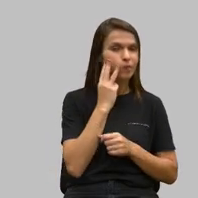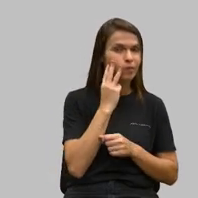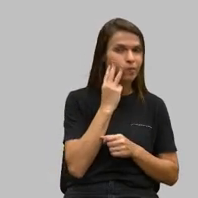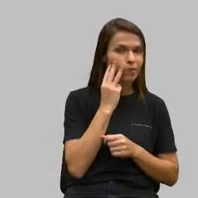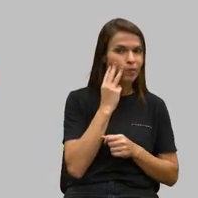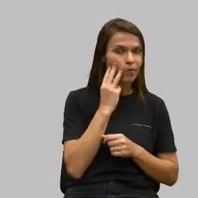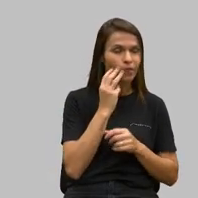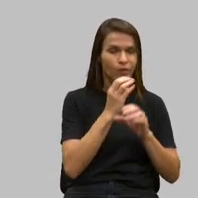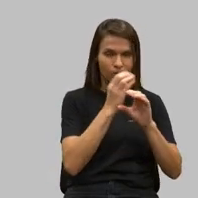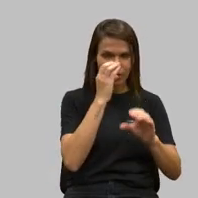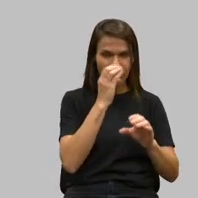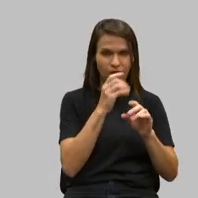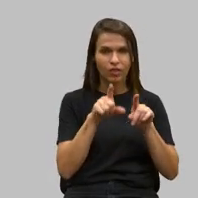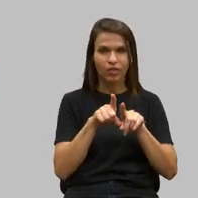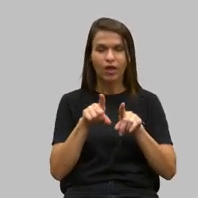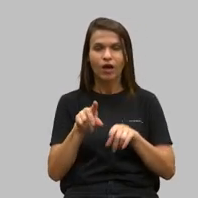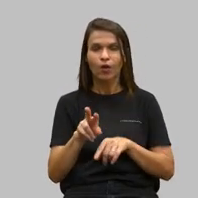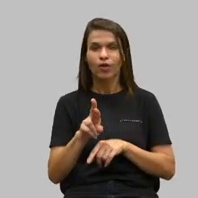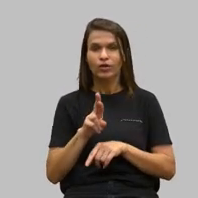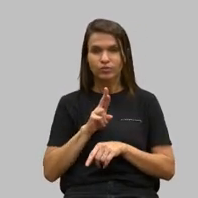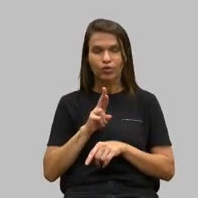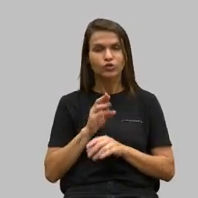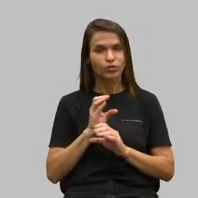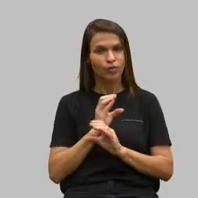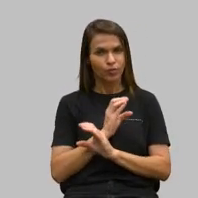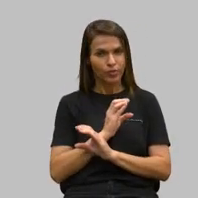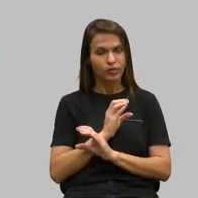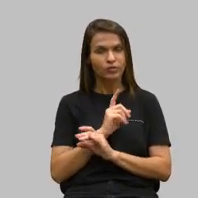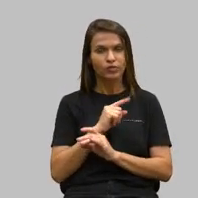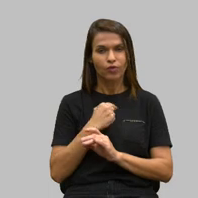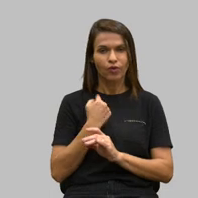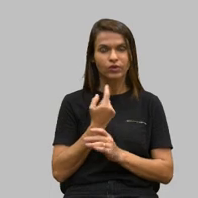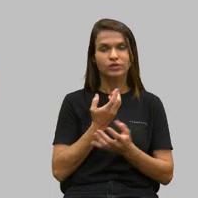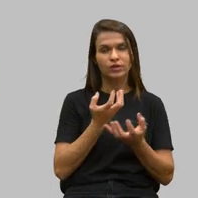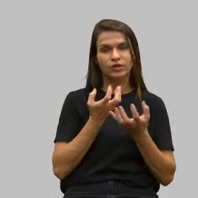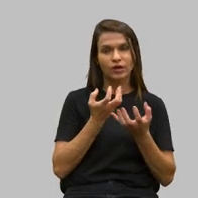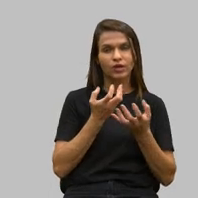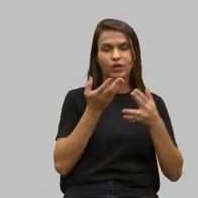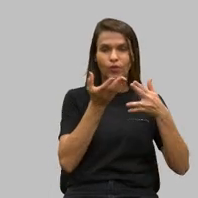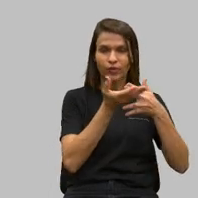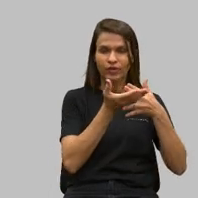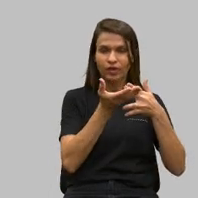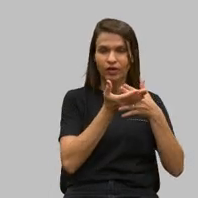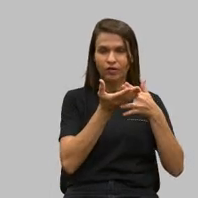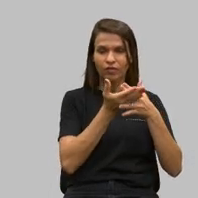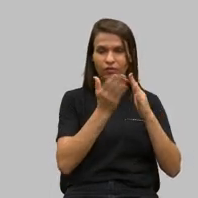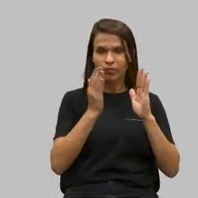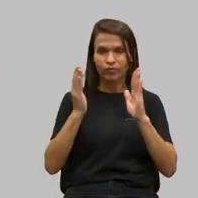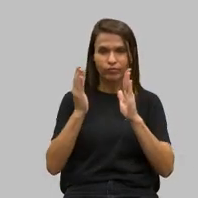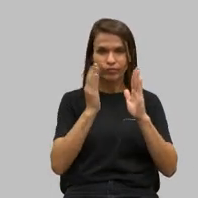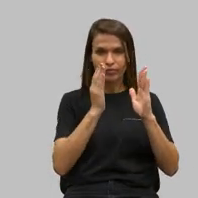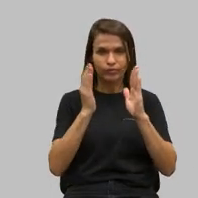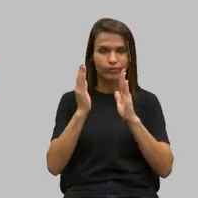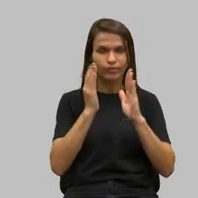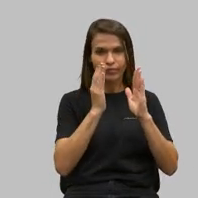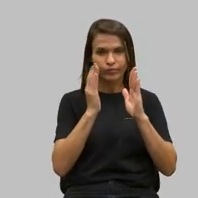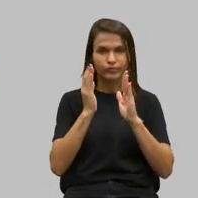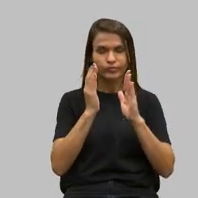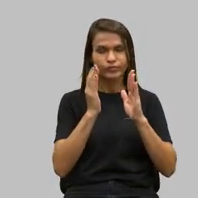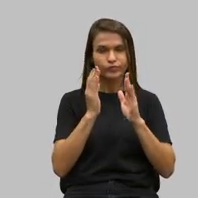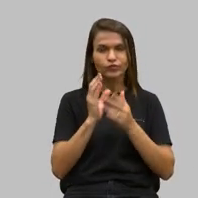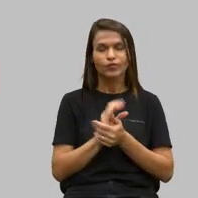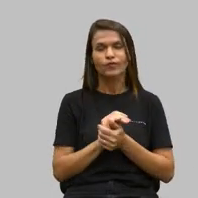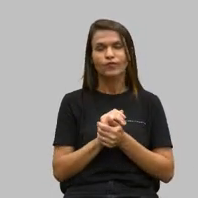e entre ter o resultado definitivo, a gente vai querer ter um intervalo aí bonificado. Uns falam em